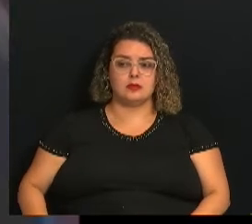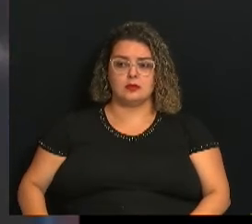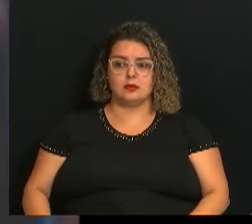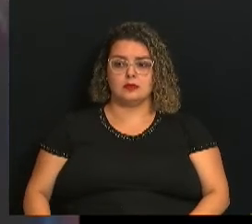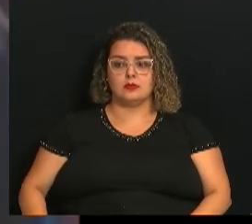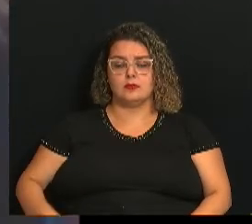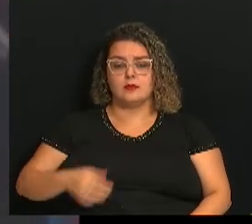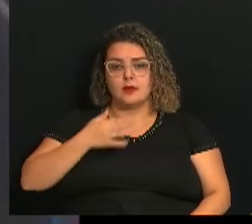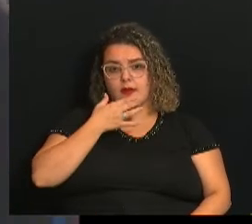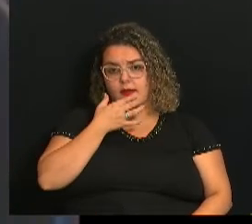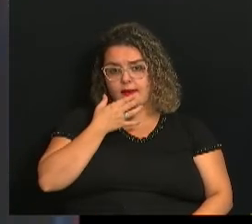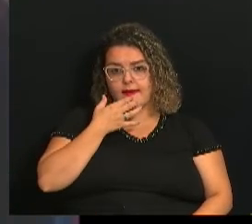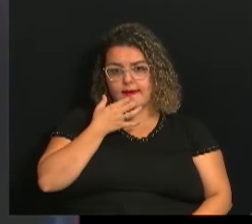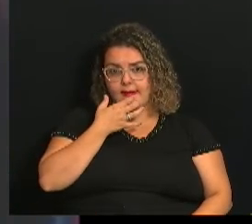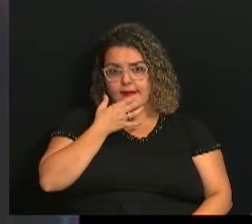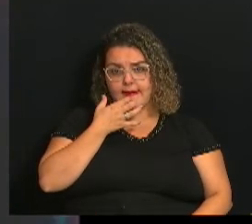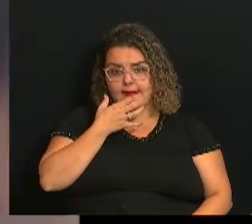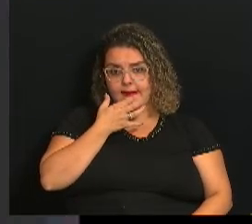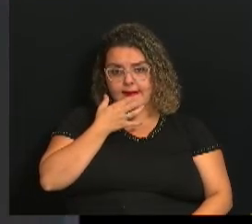no estado de São Paulo